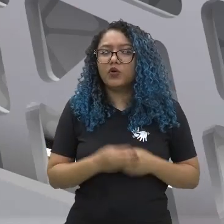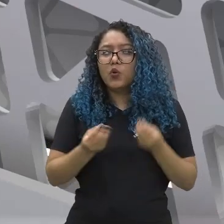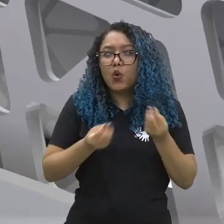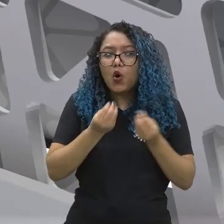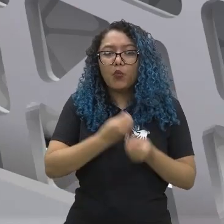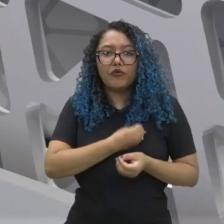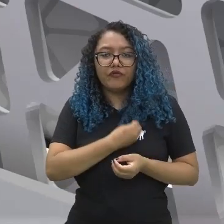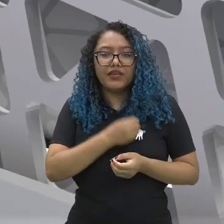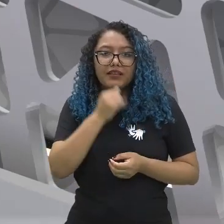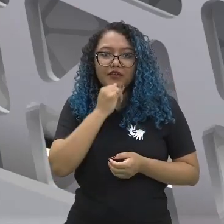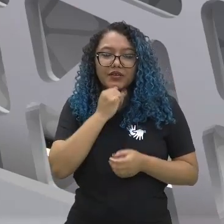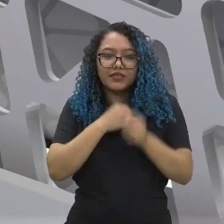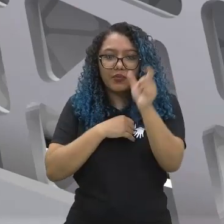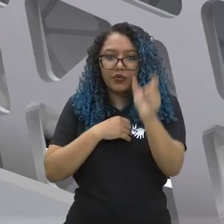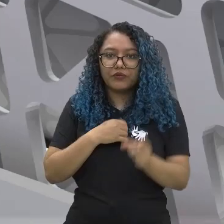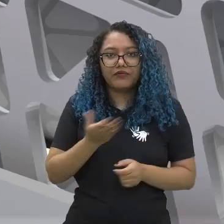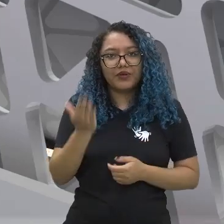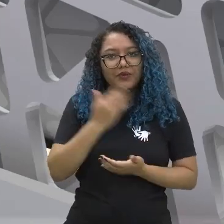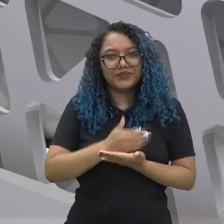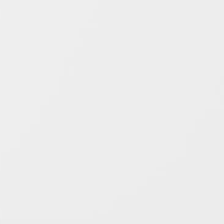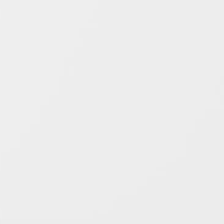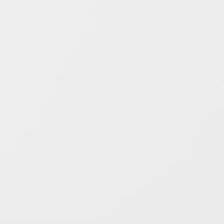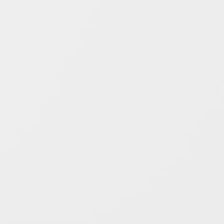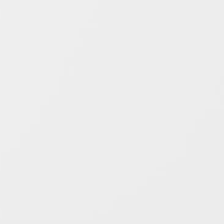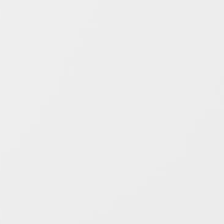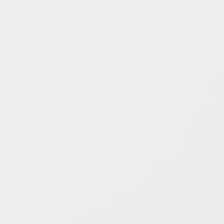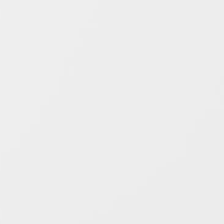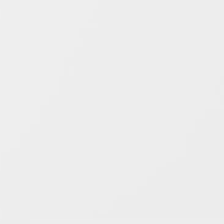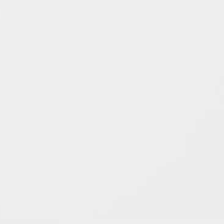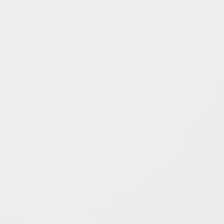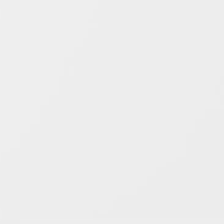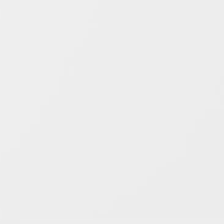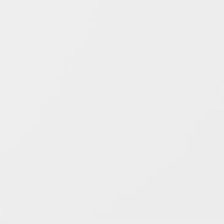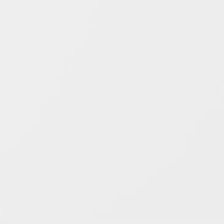exemplo dessas pessoas. Vamos lá então?